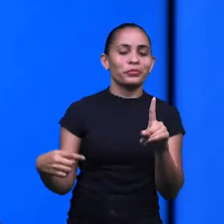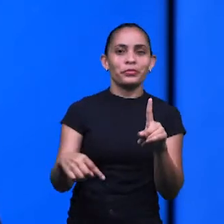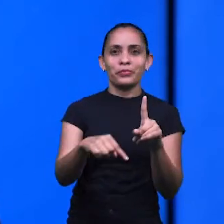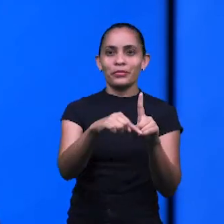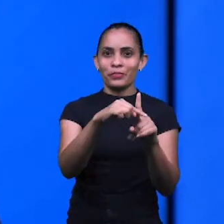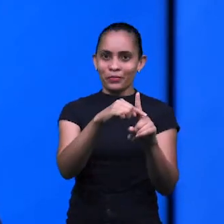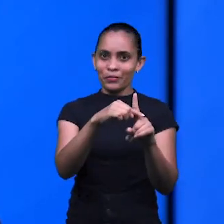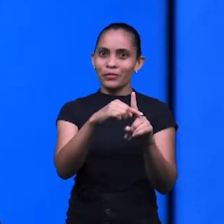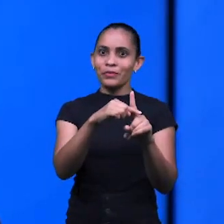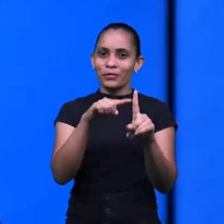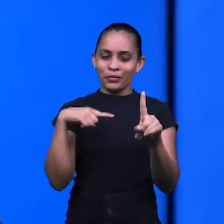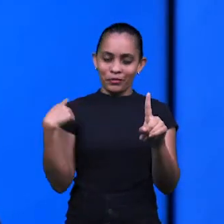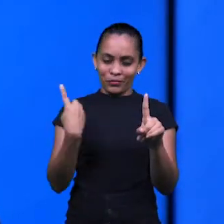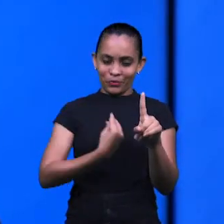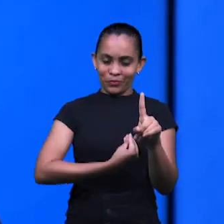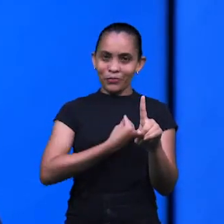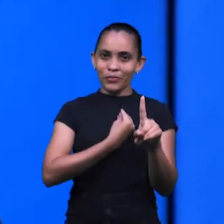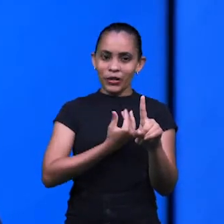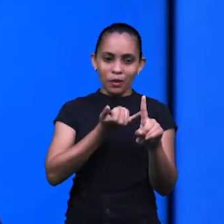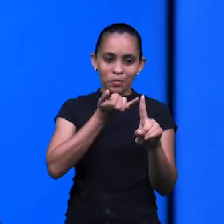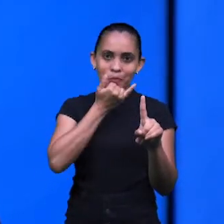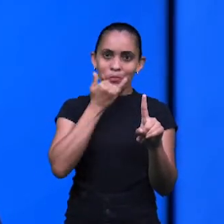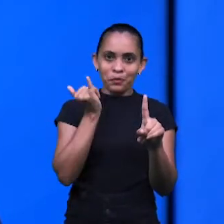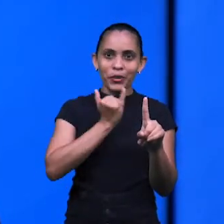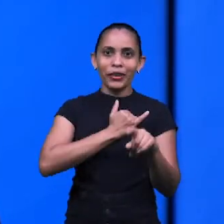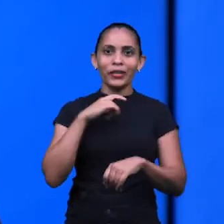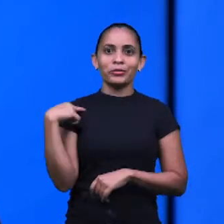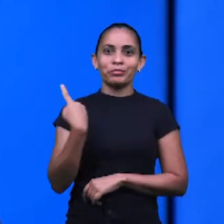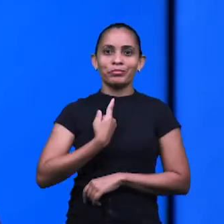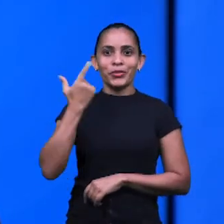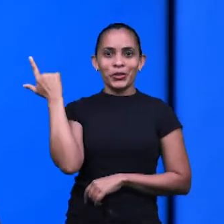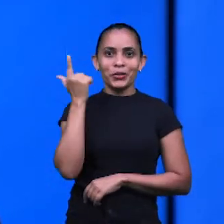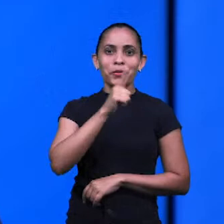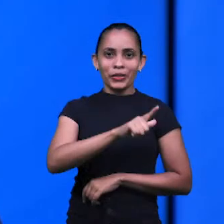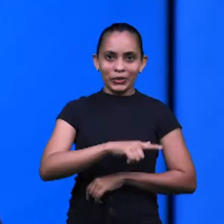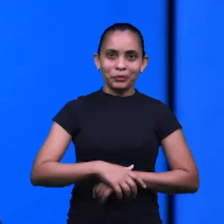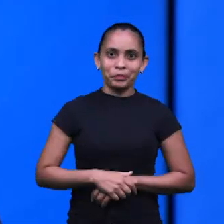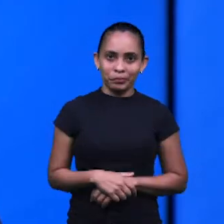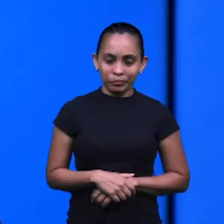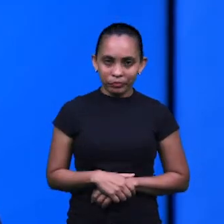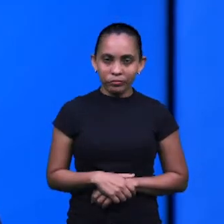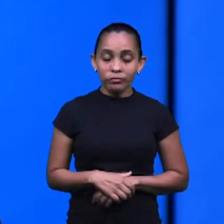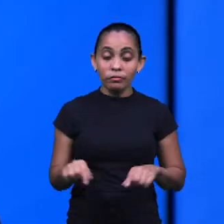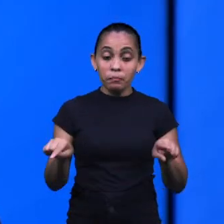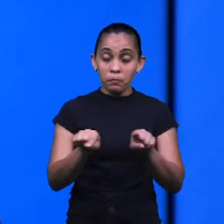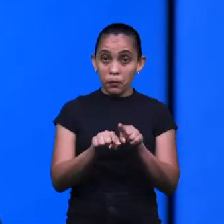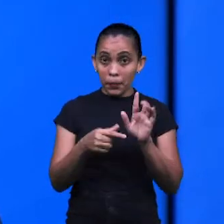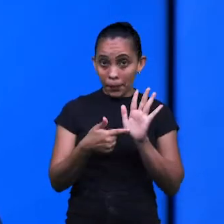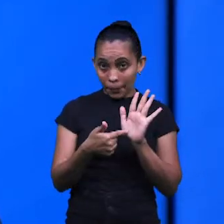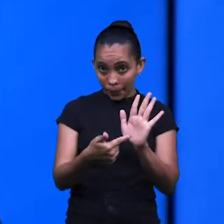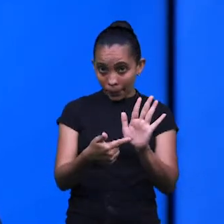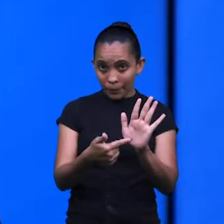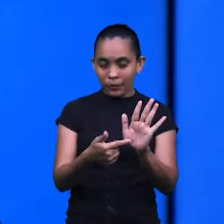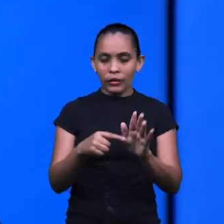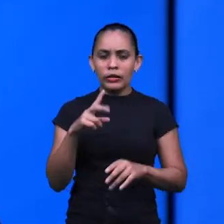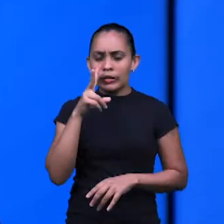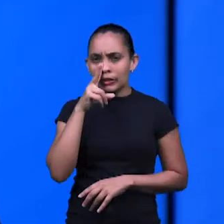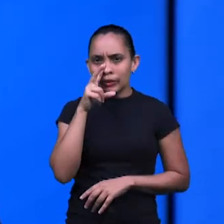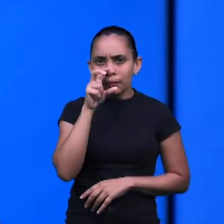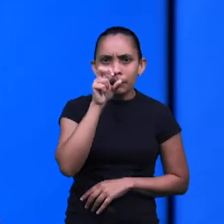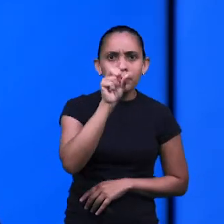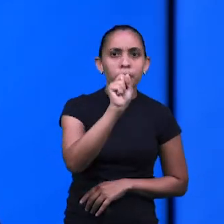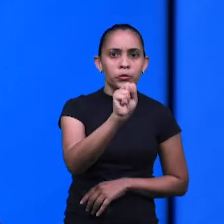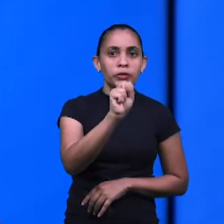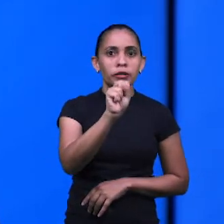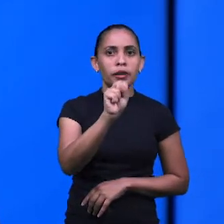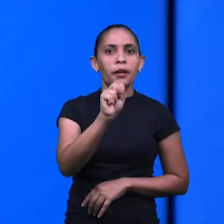bem colocado na sua resposta e inclusive até na sua colocação de que essa força ali